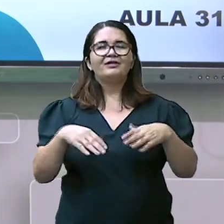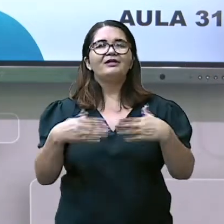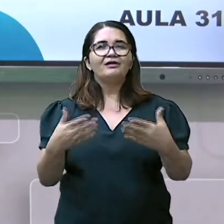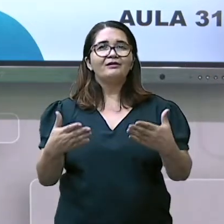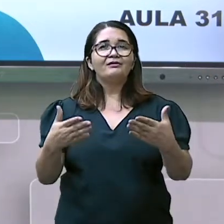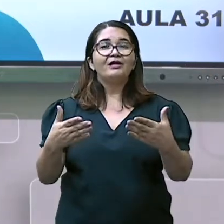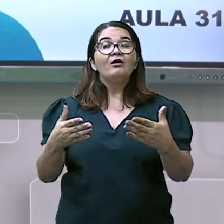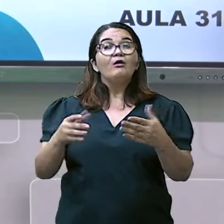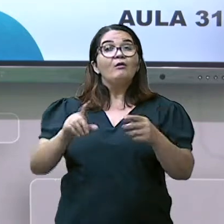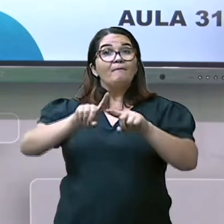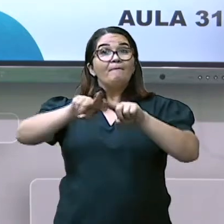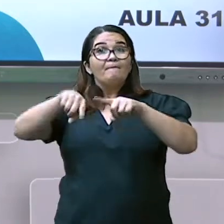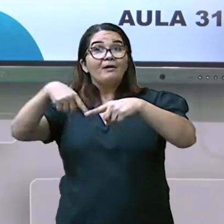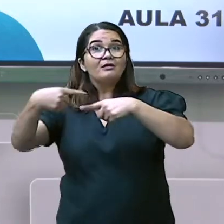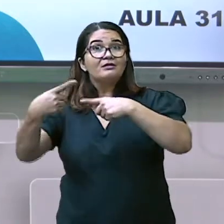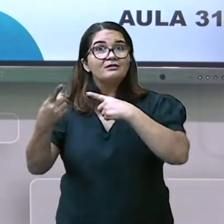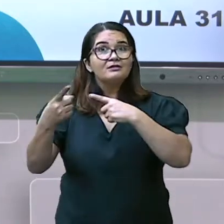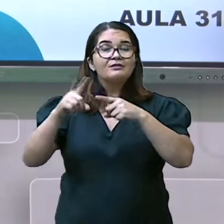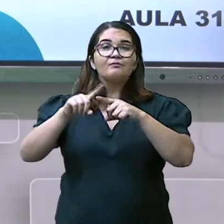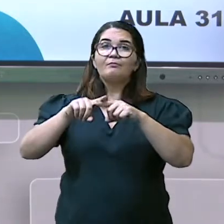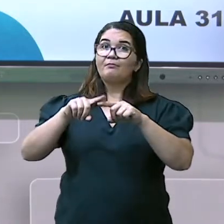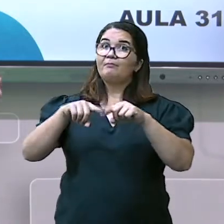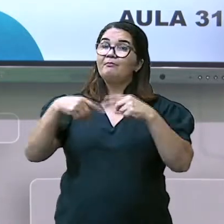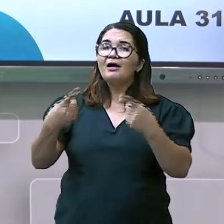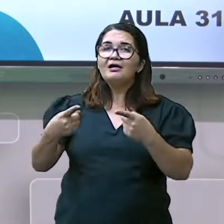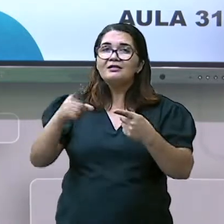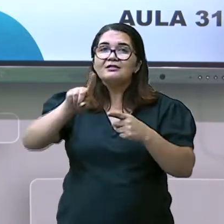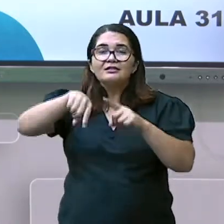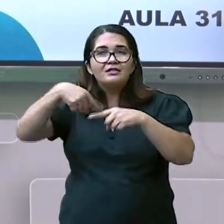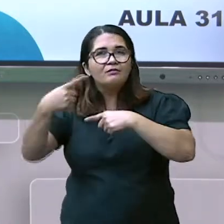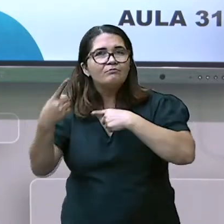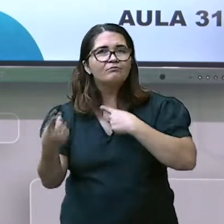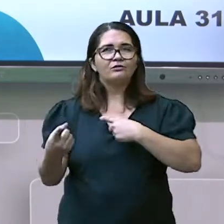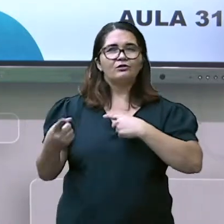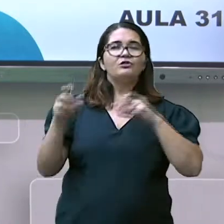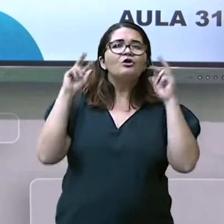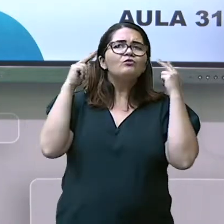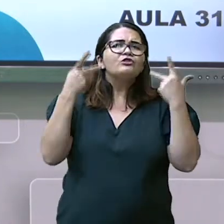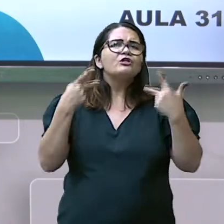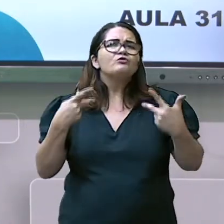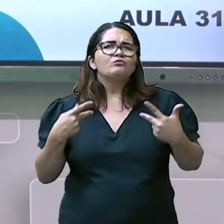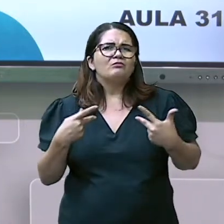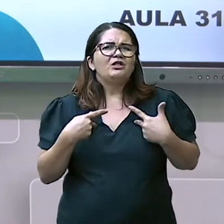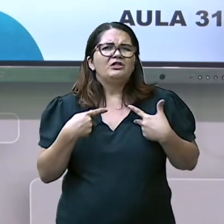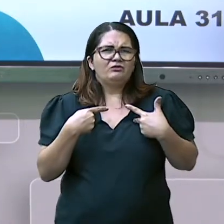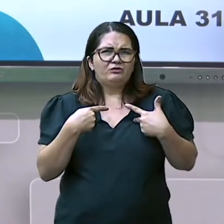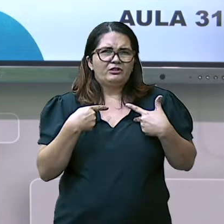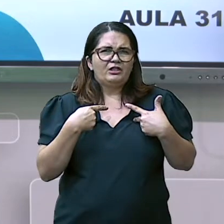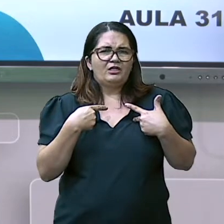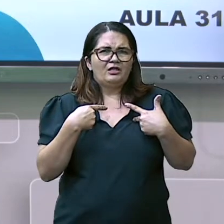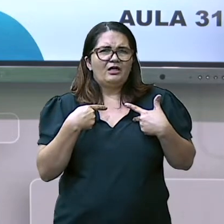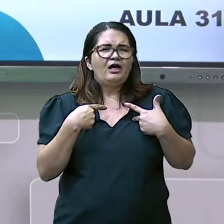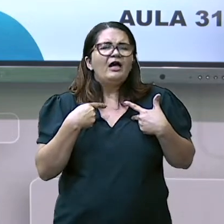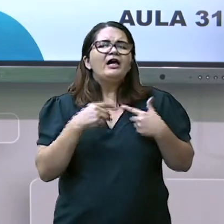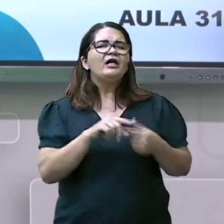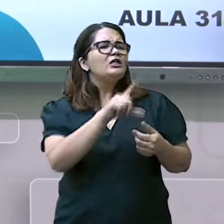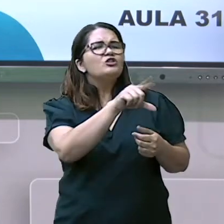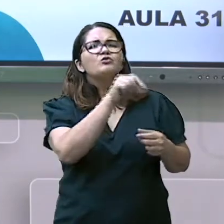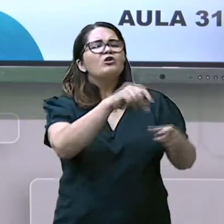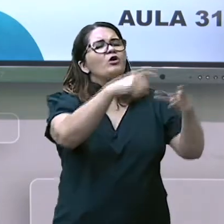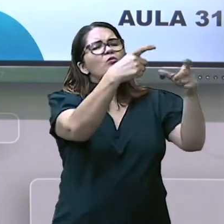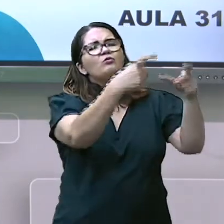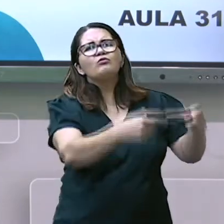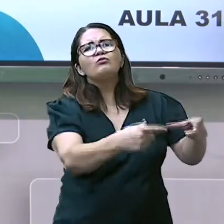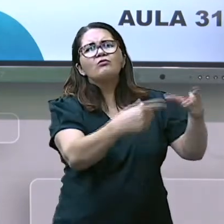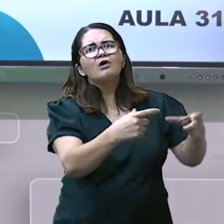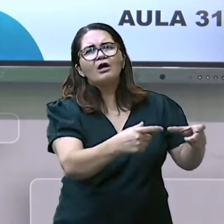a centralizar, e permanecer naquele espaço. E aí foi crescendo as